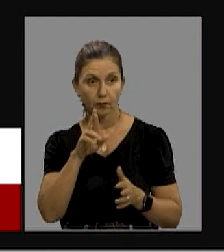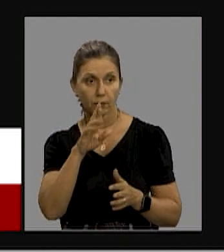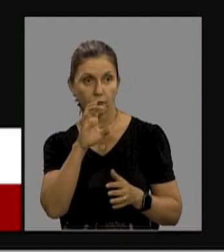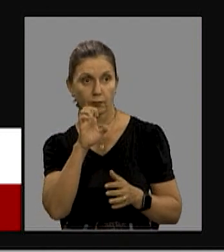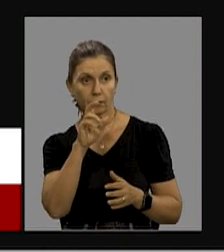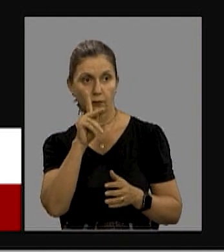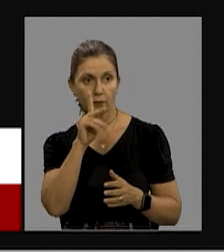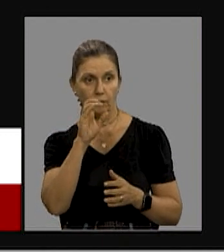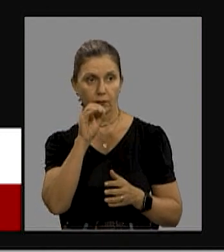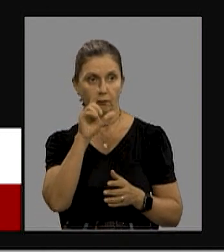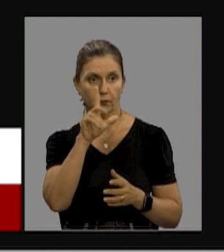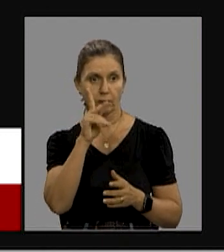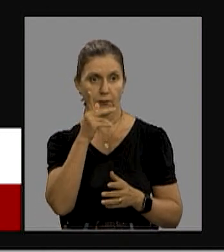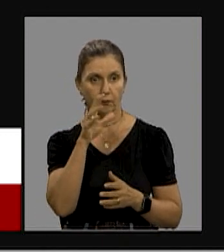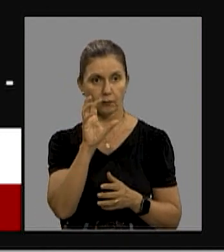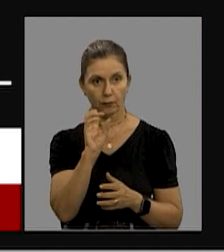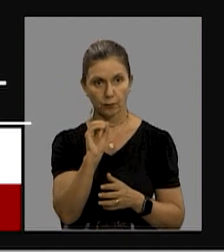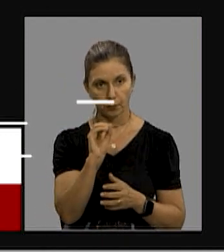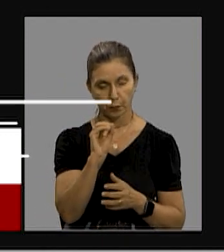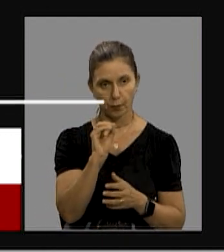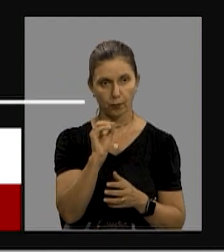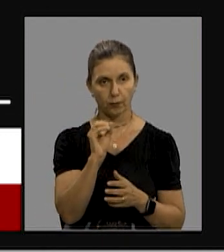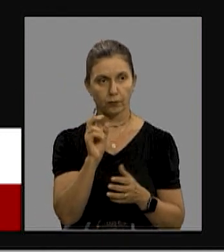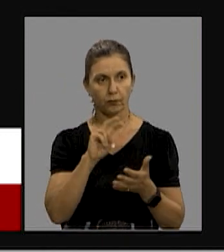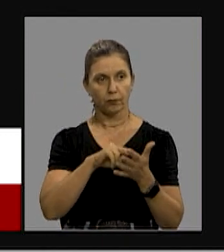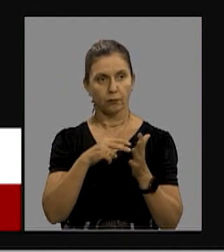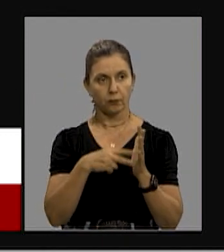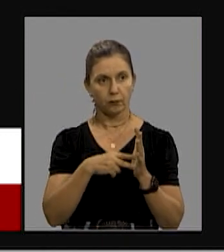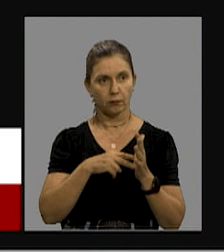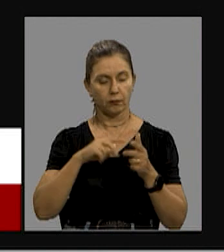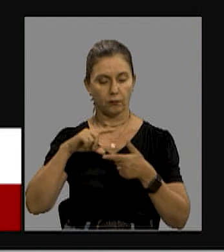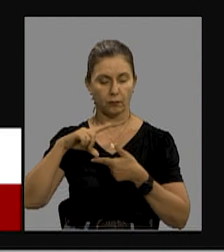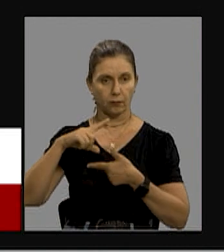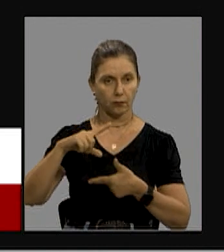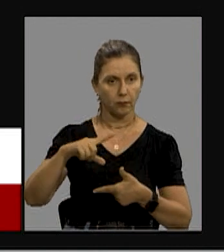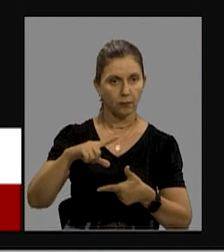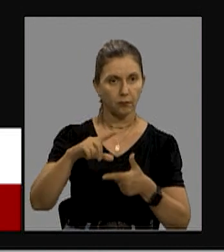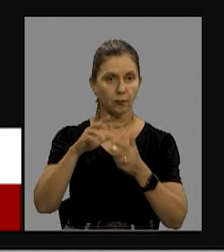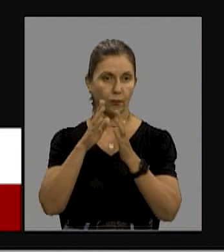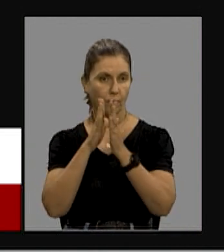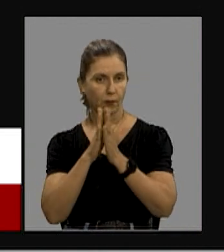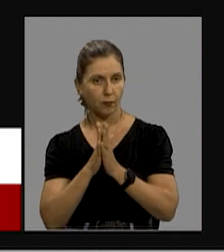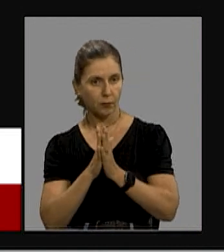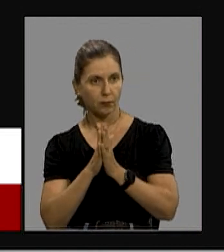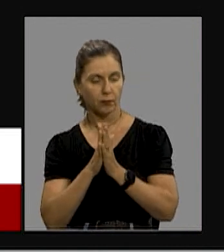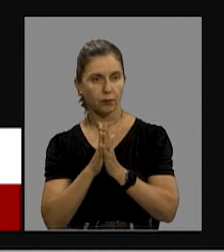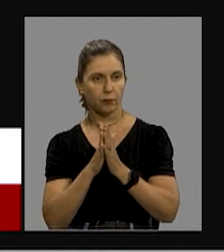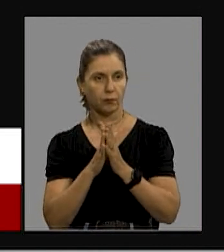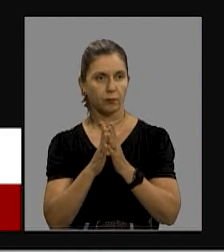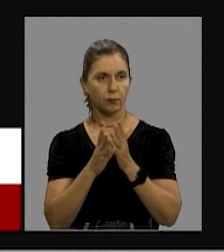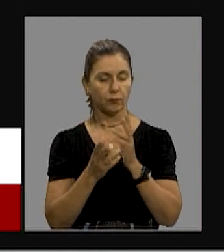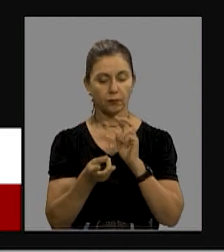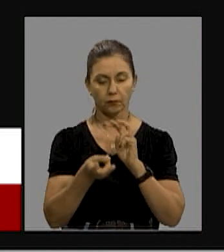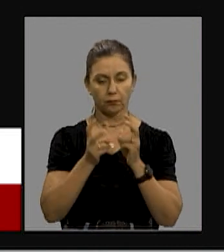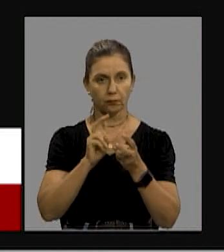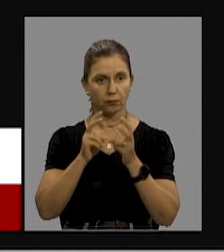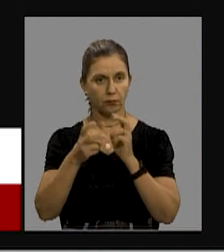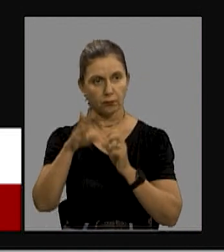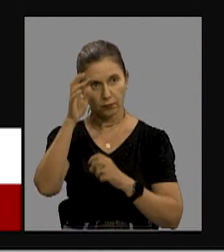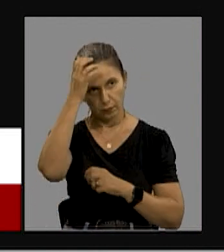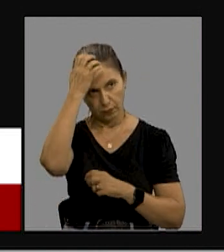um sinônimo de tradição, de devoção, de congado, de folia de rei,